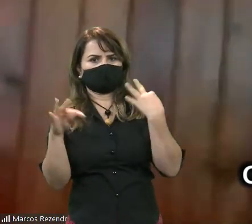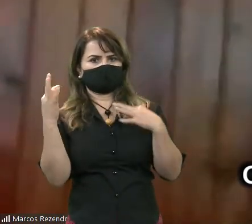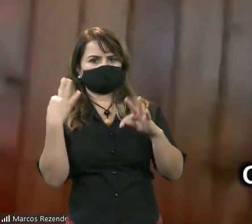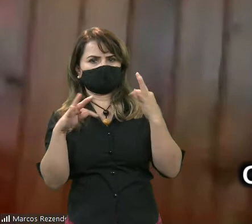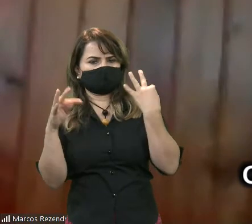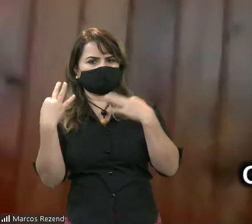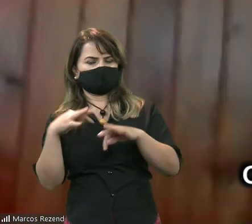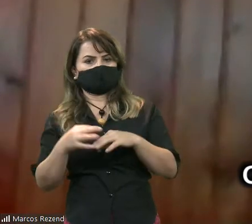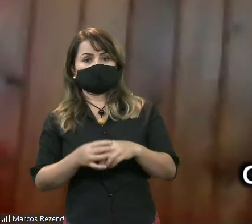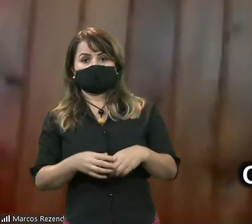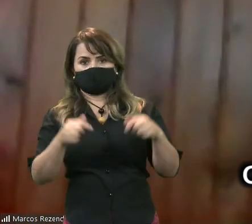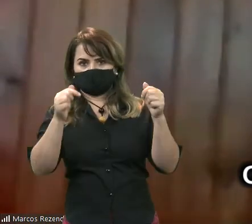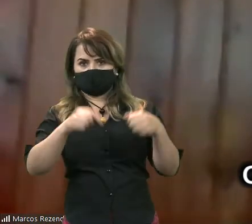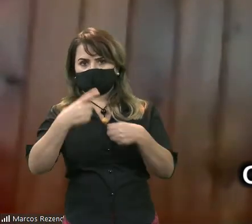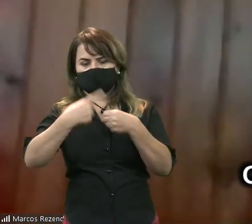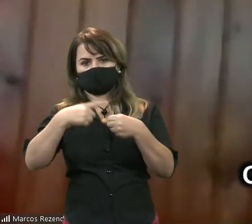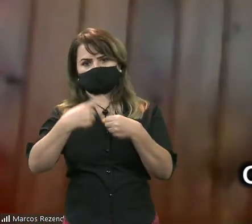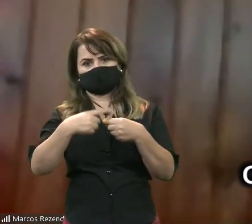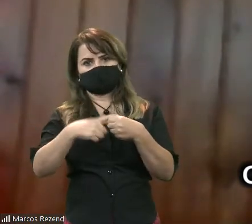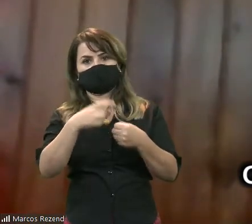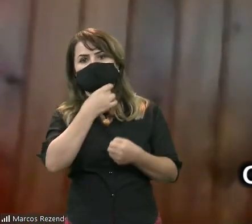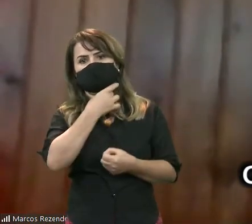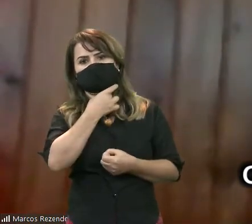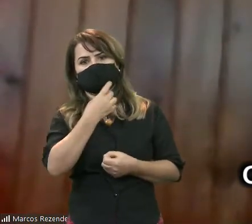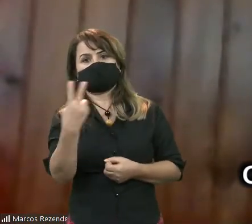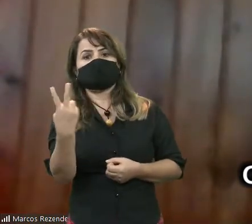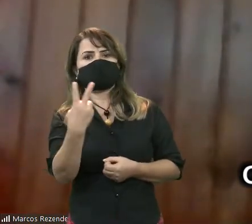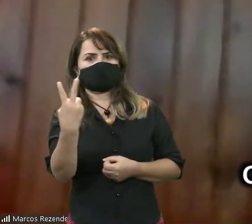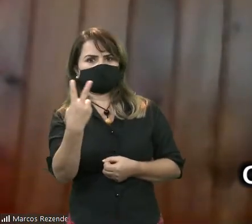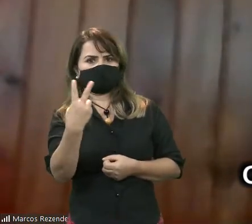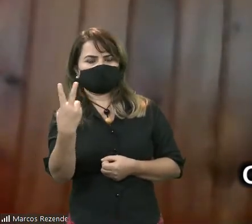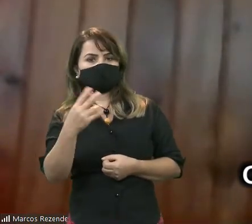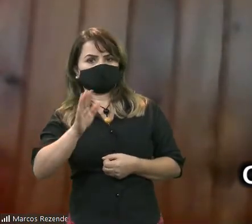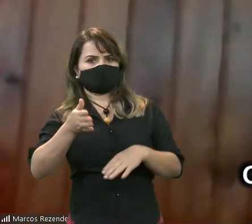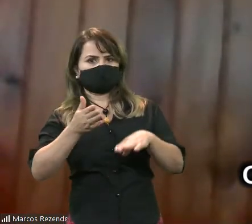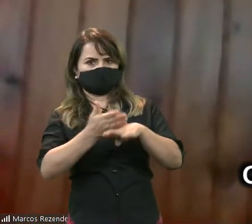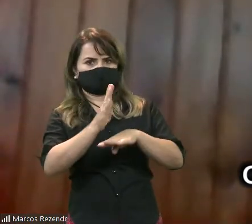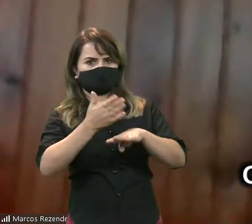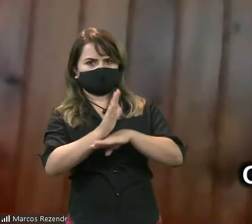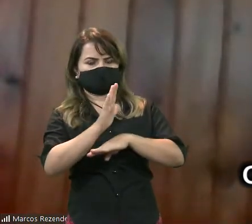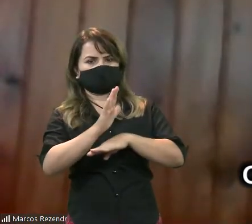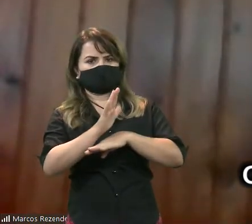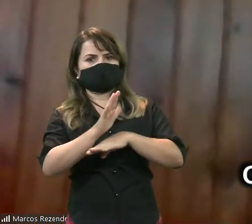apresentou 2 projetos que foram aprovados e está em fase de